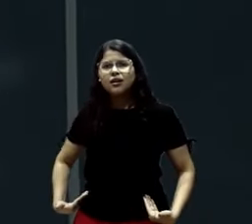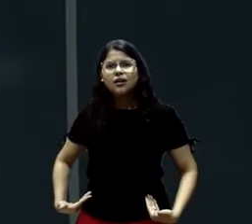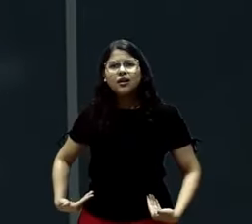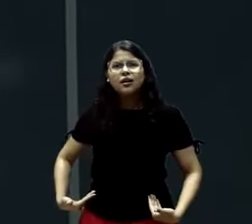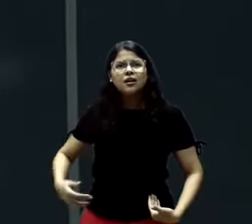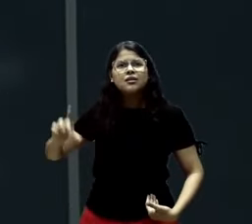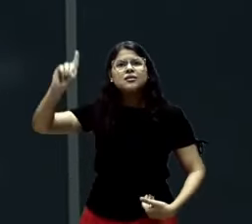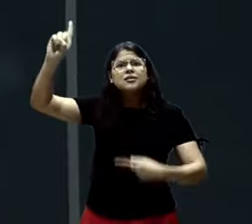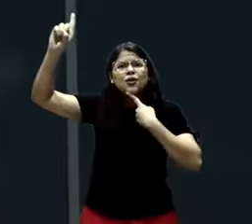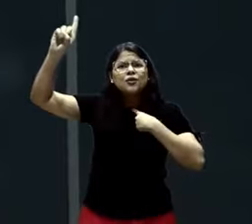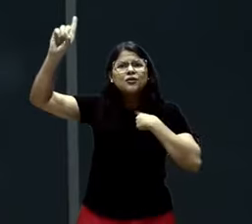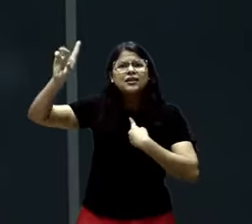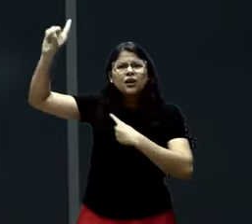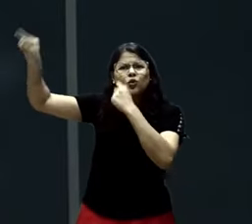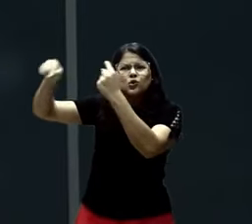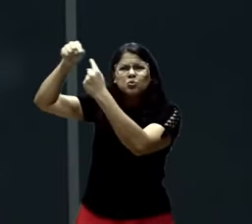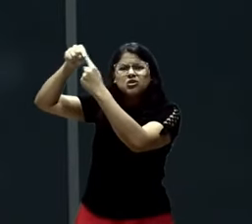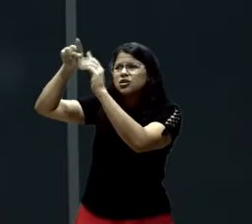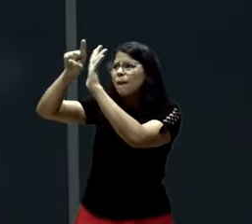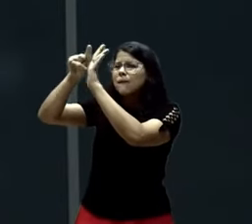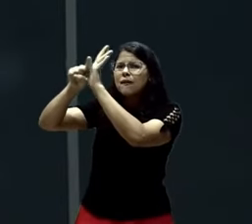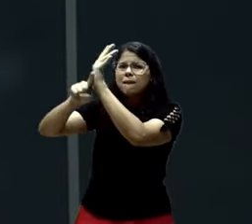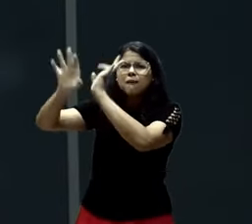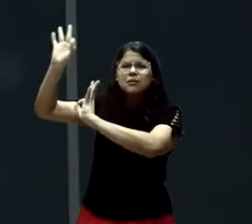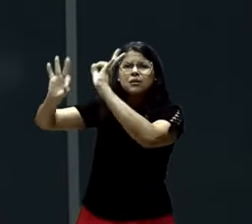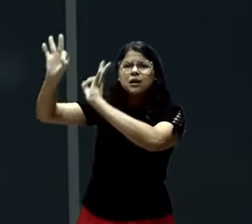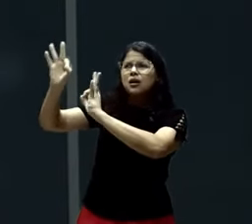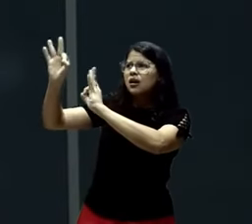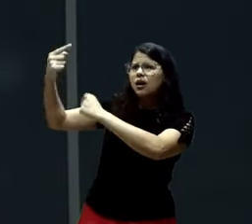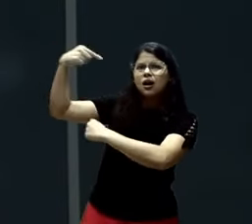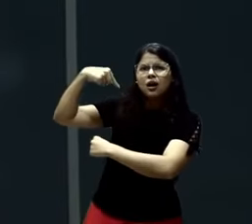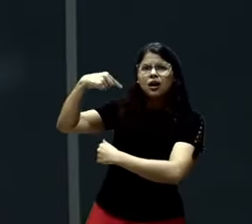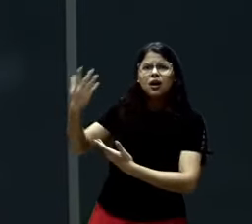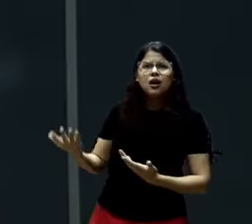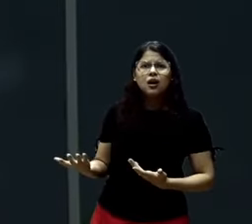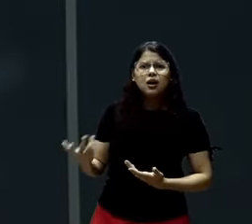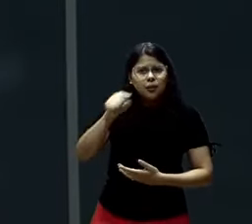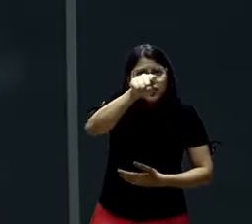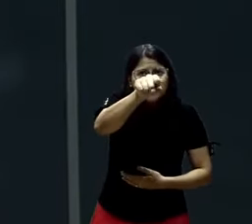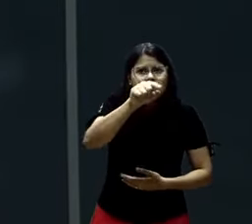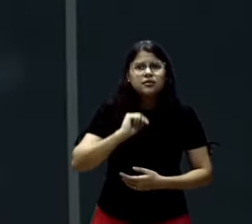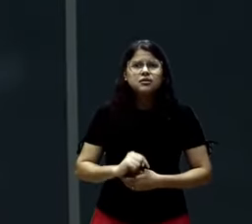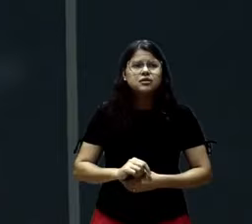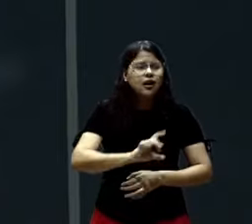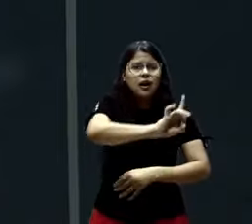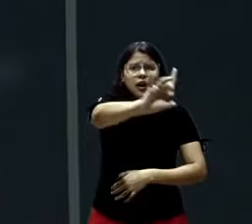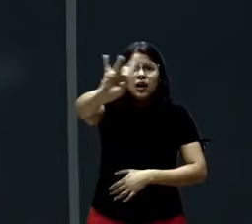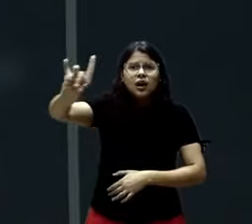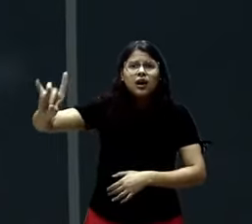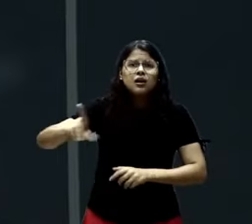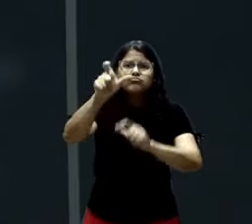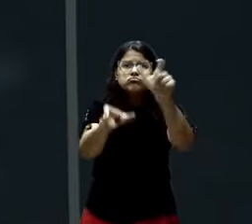desejo. Deus tem um propósito para a minha vida. Deus tem um propósito para a sua vida. Para cada um de nós que estamos